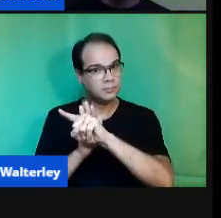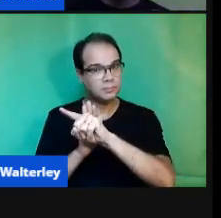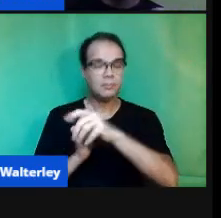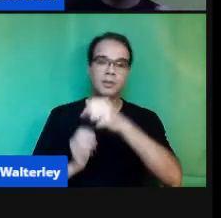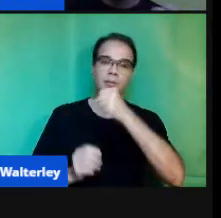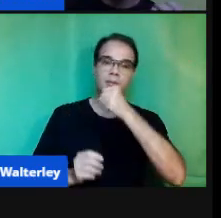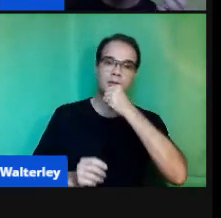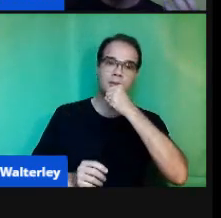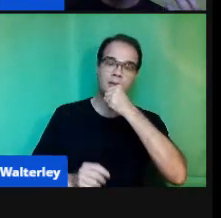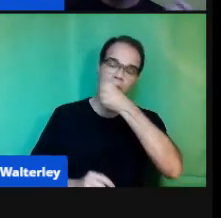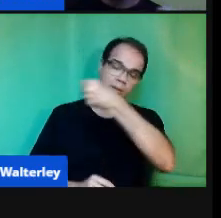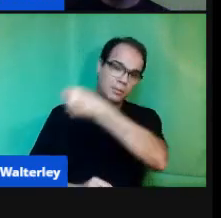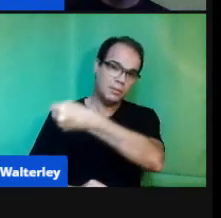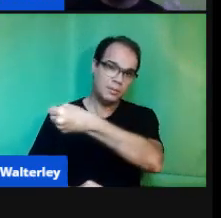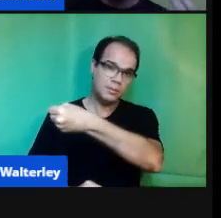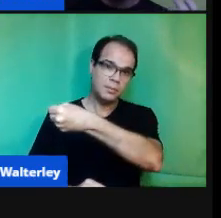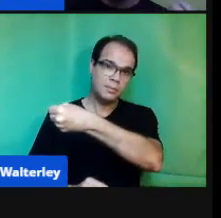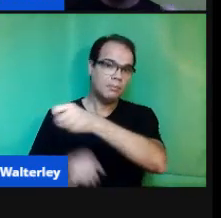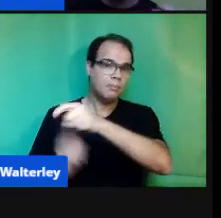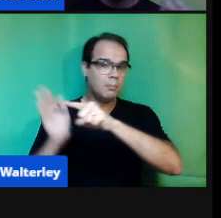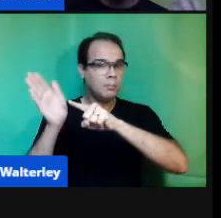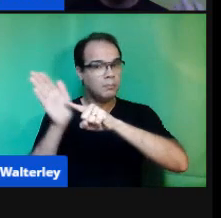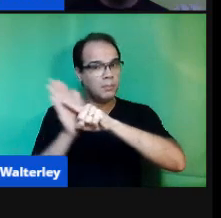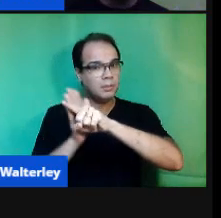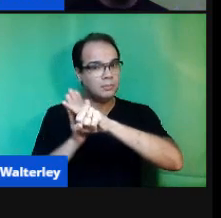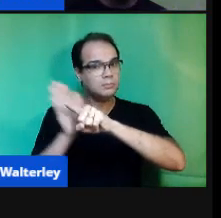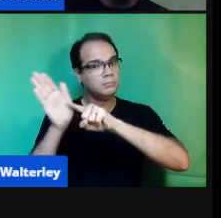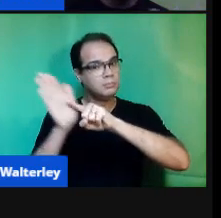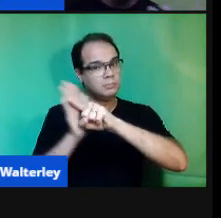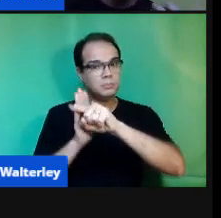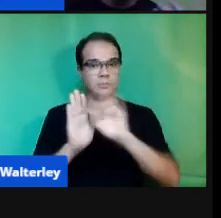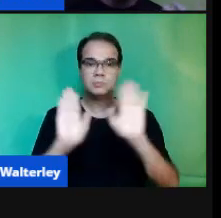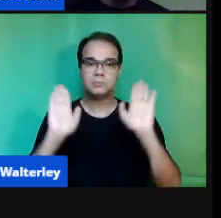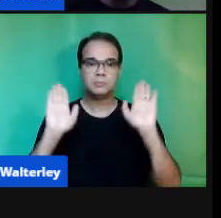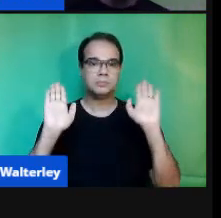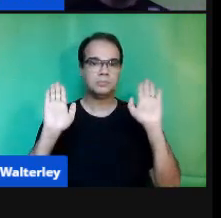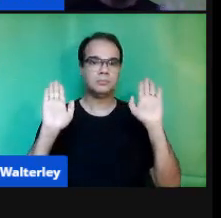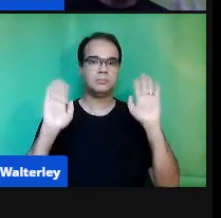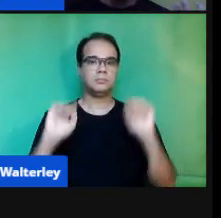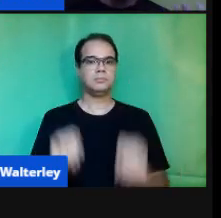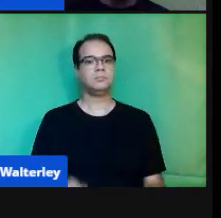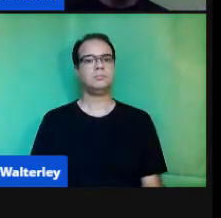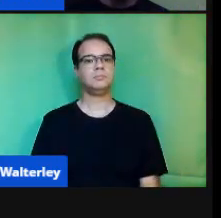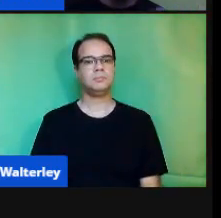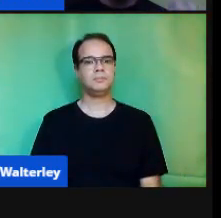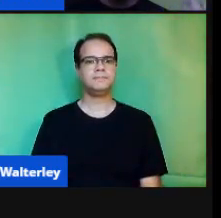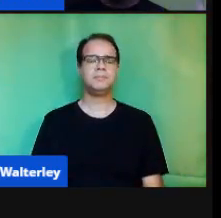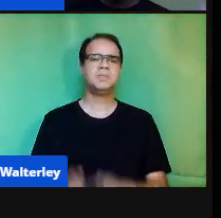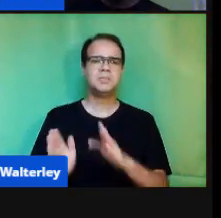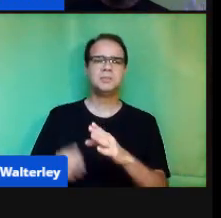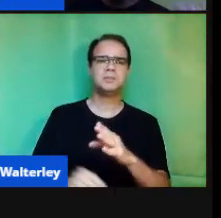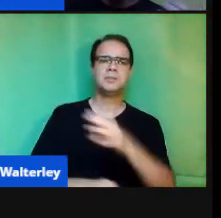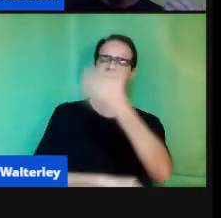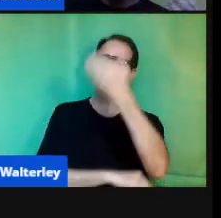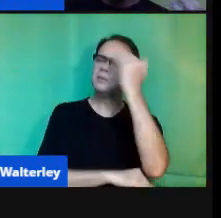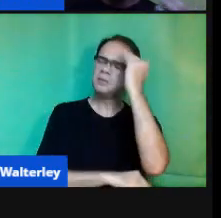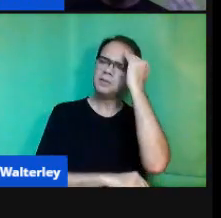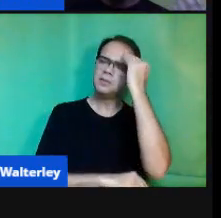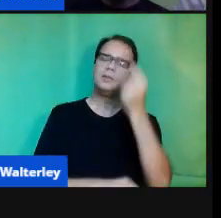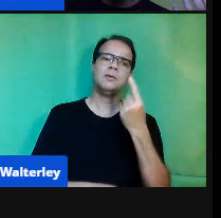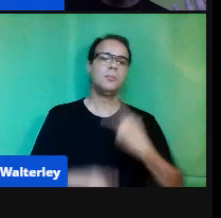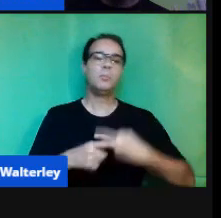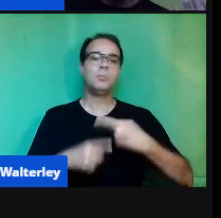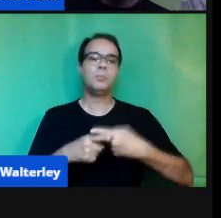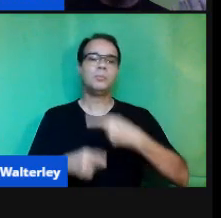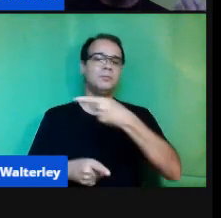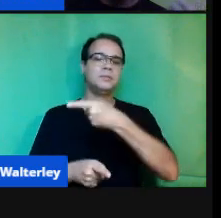questionando ela, buscando extrair as questões dela, profundidade, entender ela, entender o que, que leva